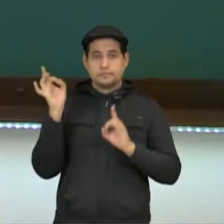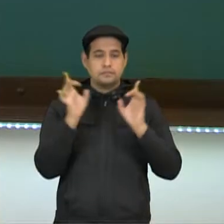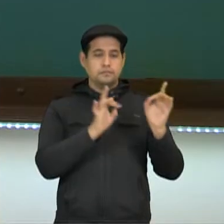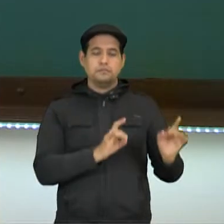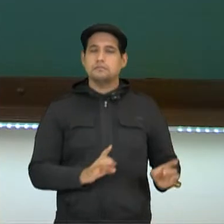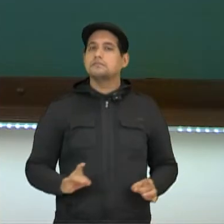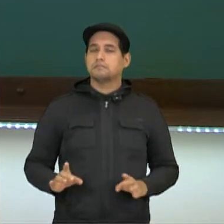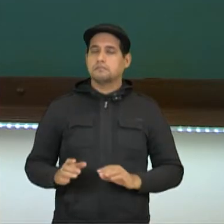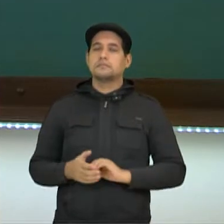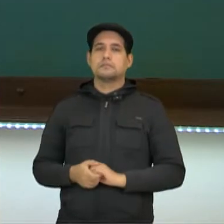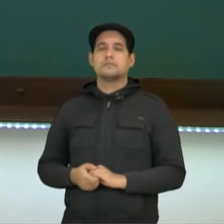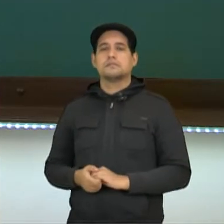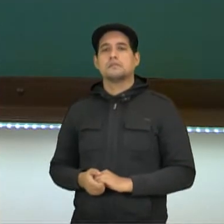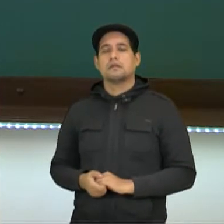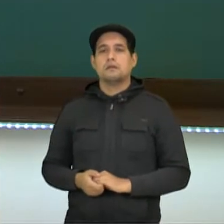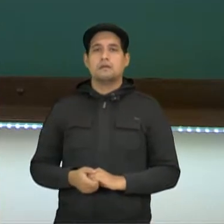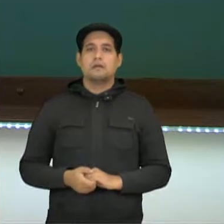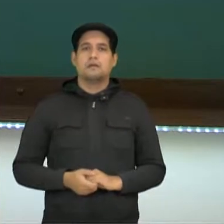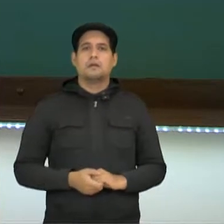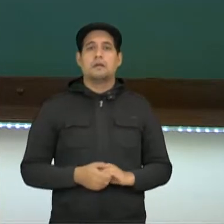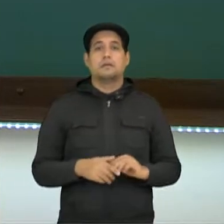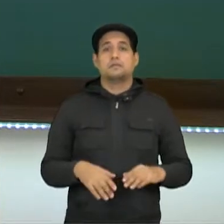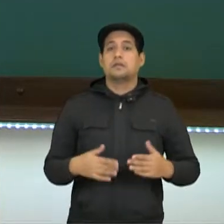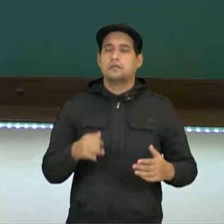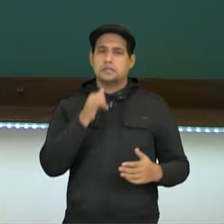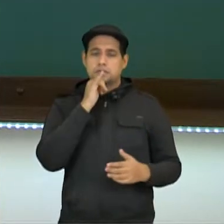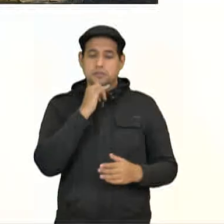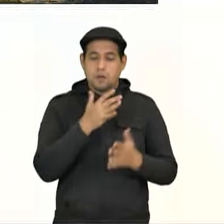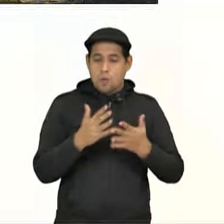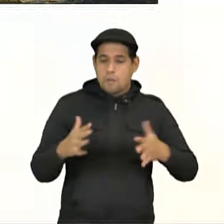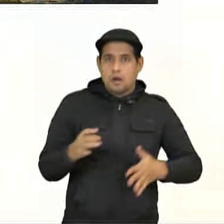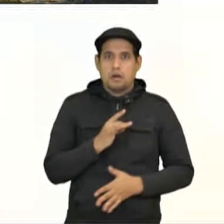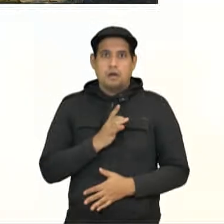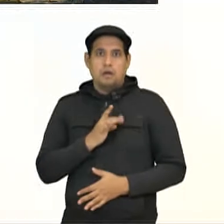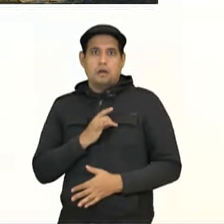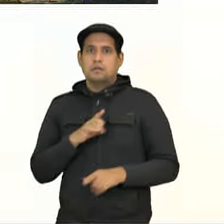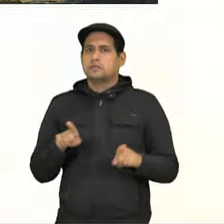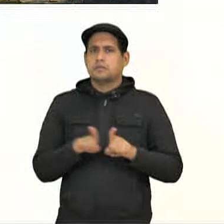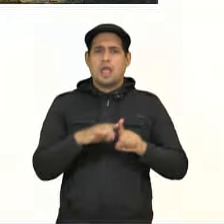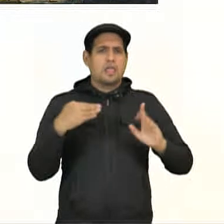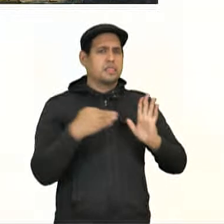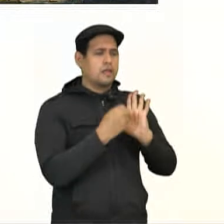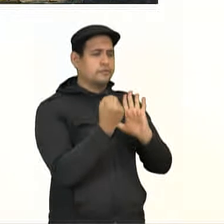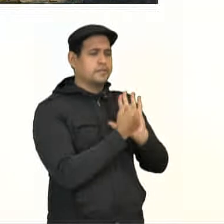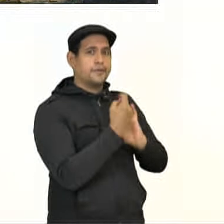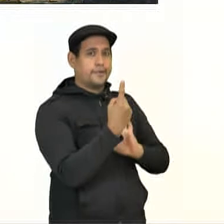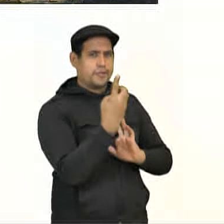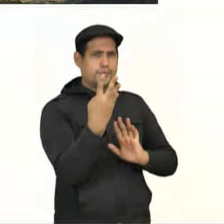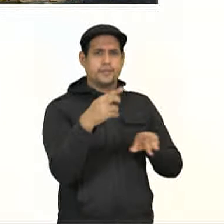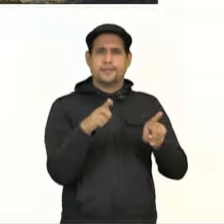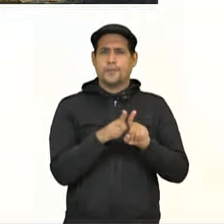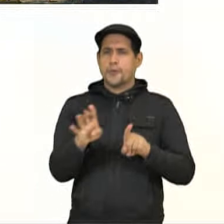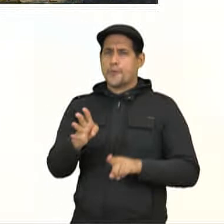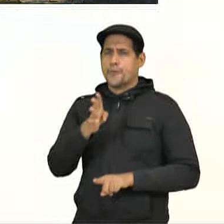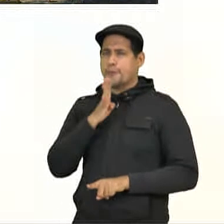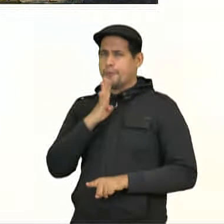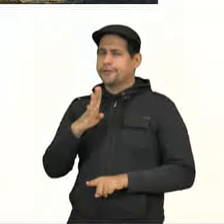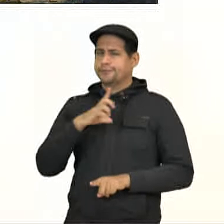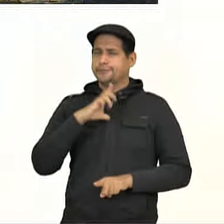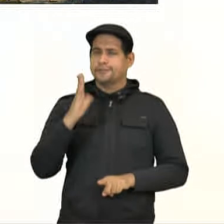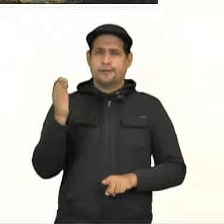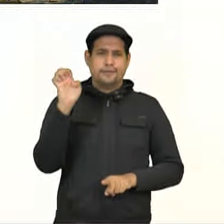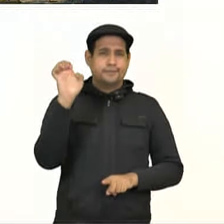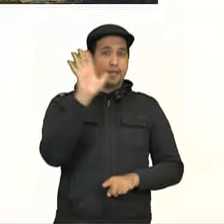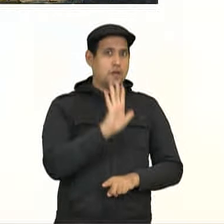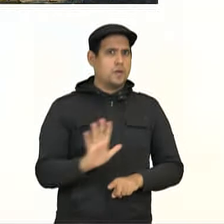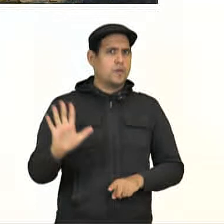comerciantes, tá? Então, aqui o Mar Tenebroso, né? Até o século XIV, o conhecimento que se tinha na